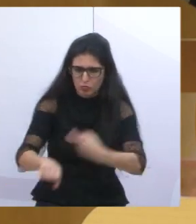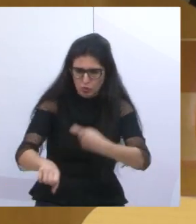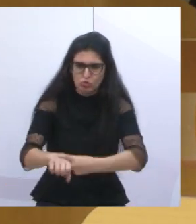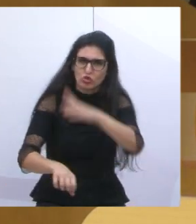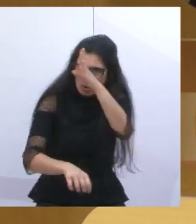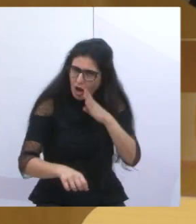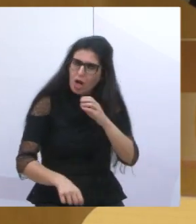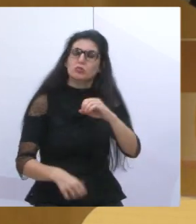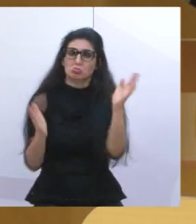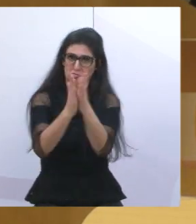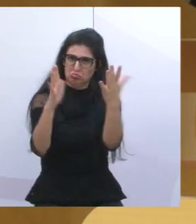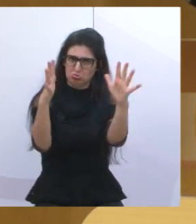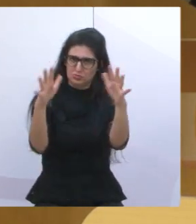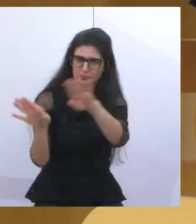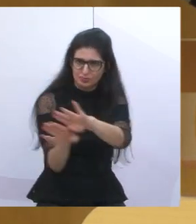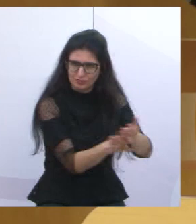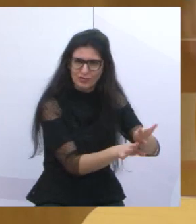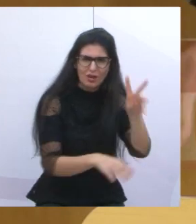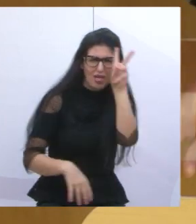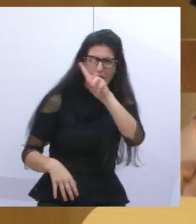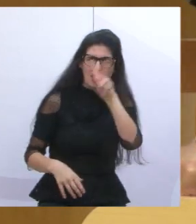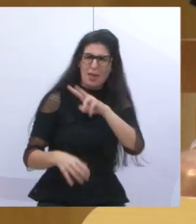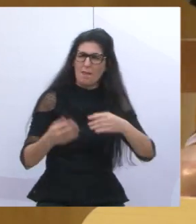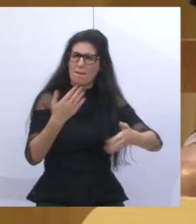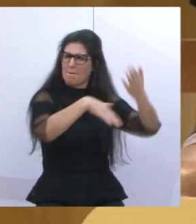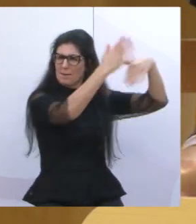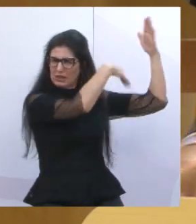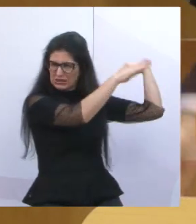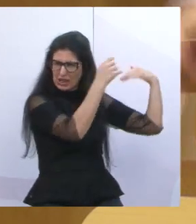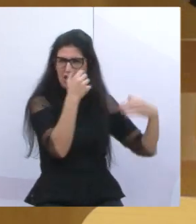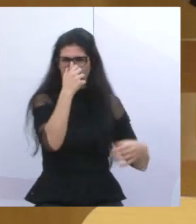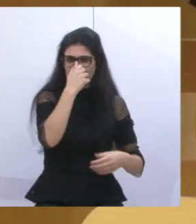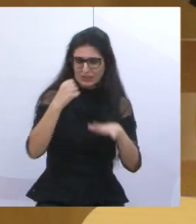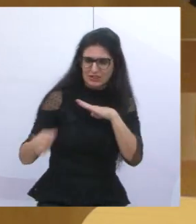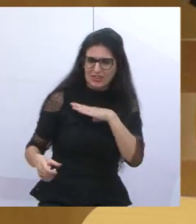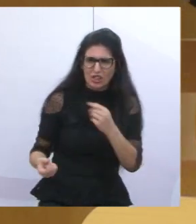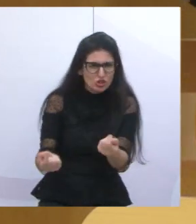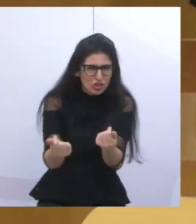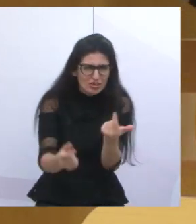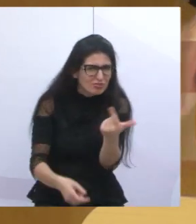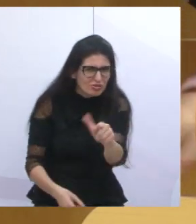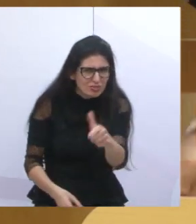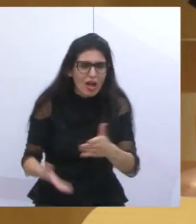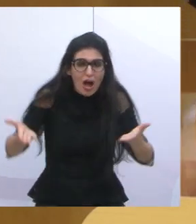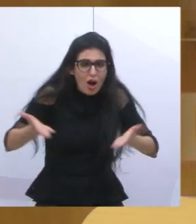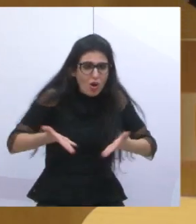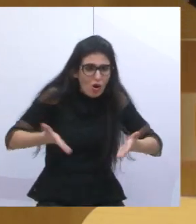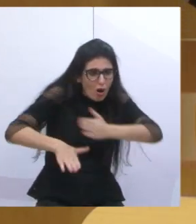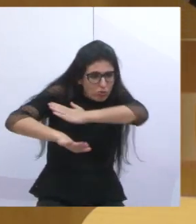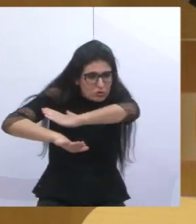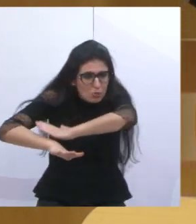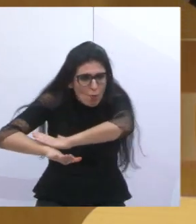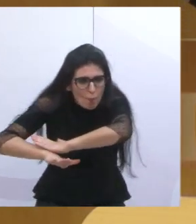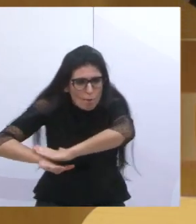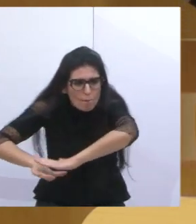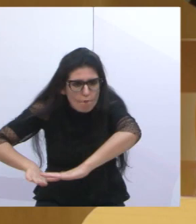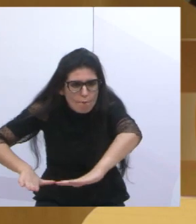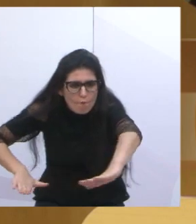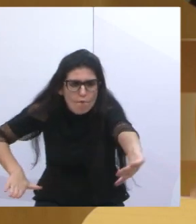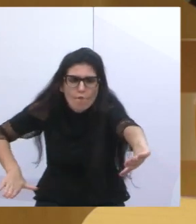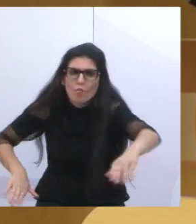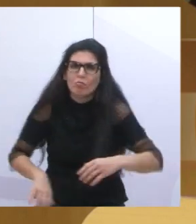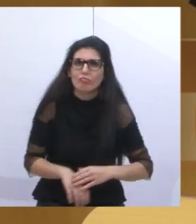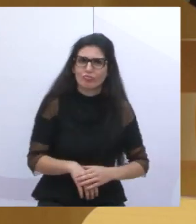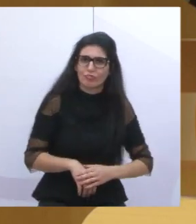a cidade não tinha um centavo no caixa. E olha quantos bairros foram asfaltados através desse